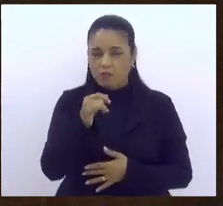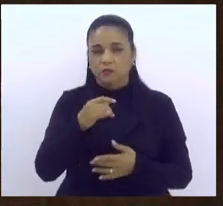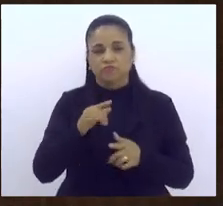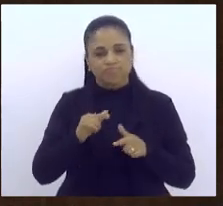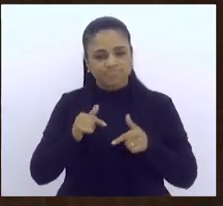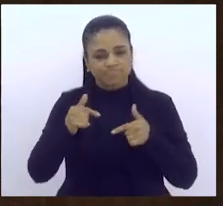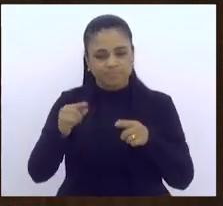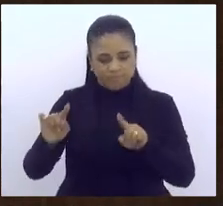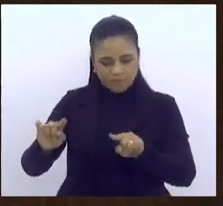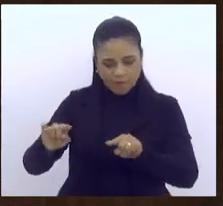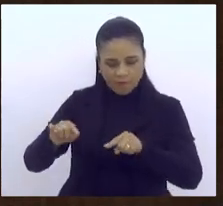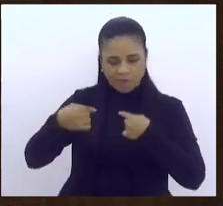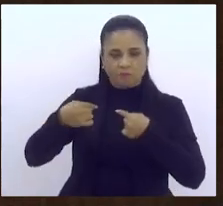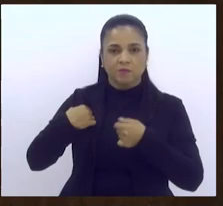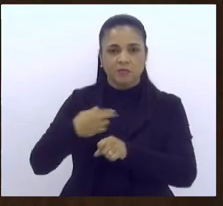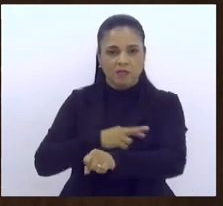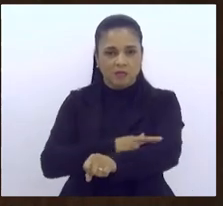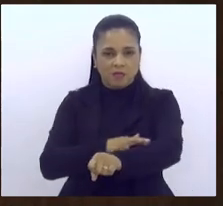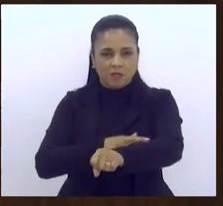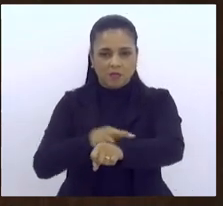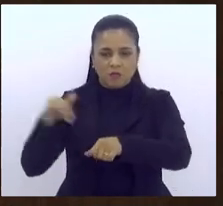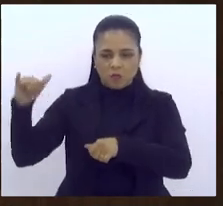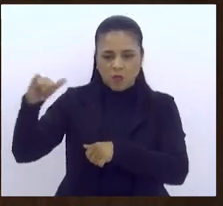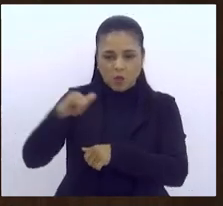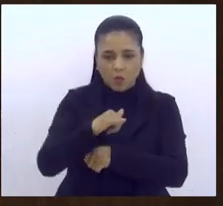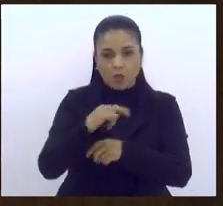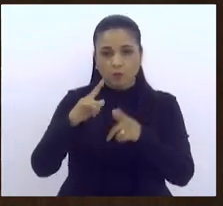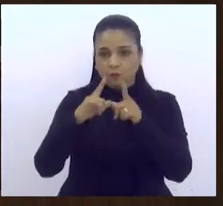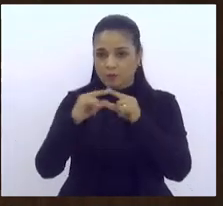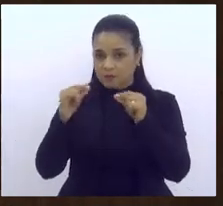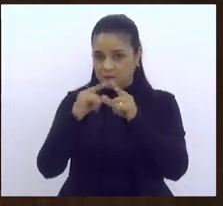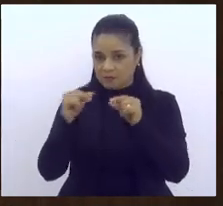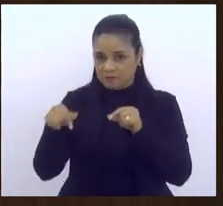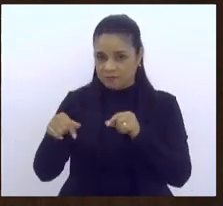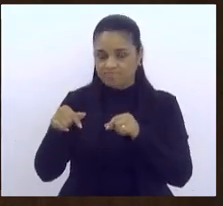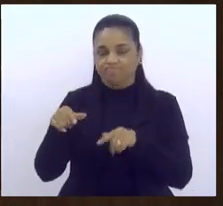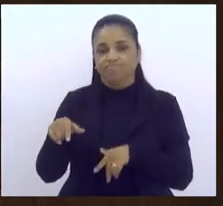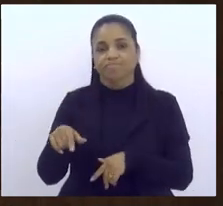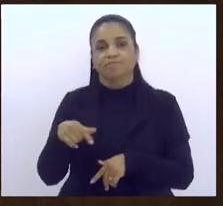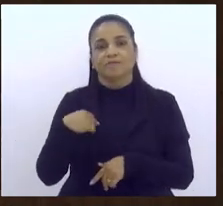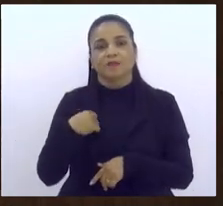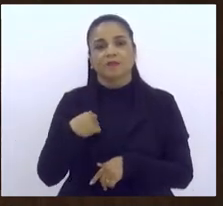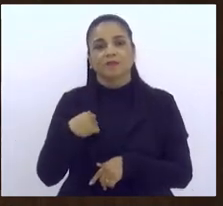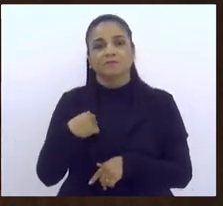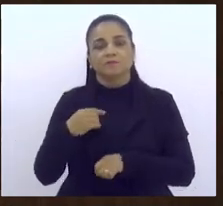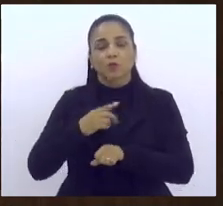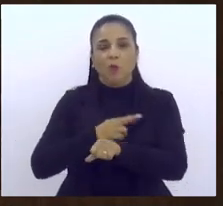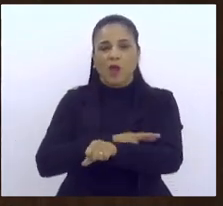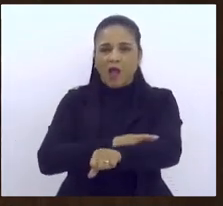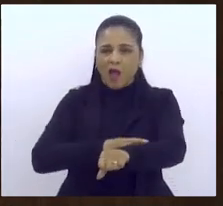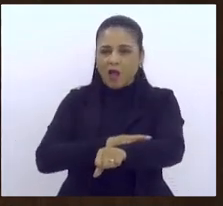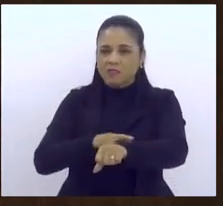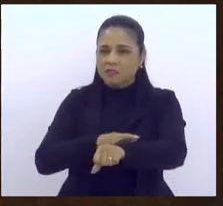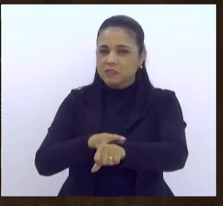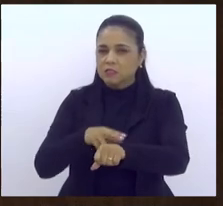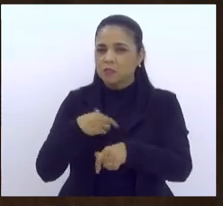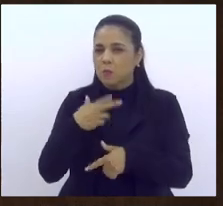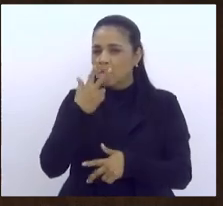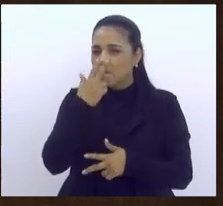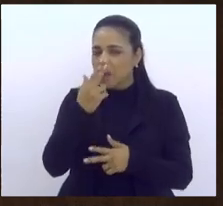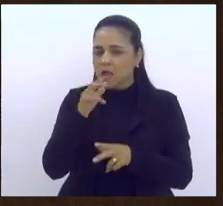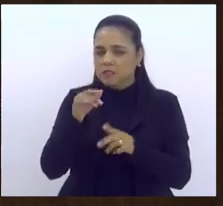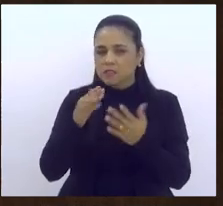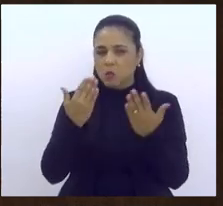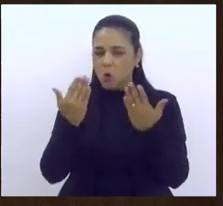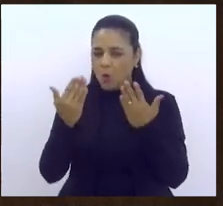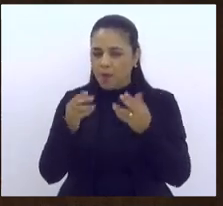que sofri no aeroporto de Brasília. O racismo é um dos cânceres que mais